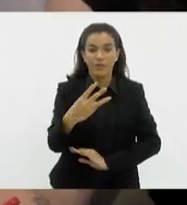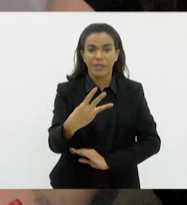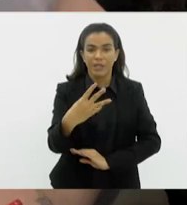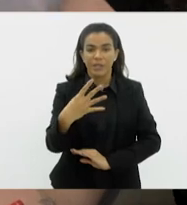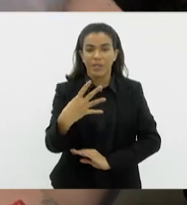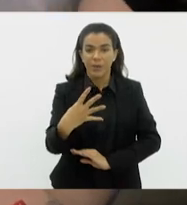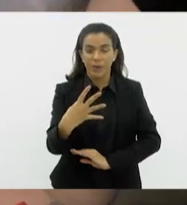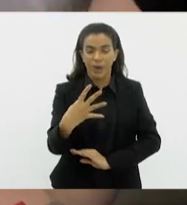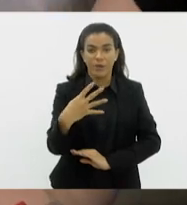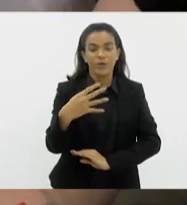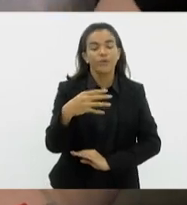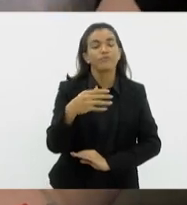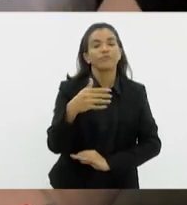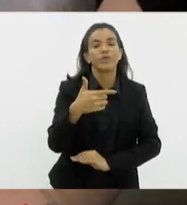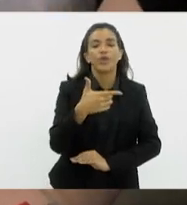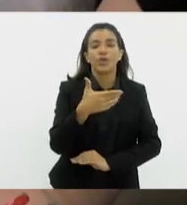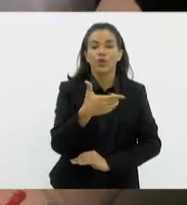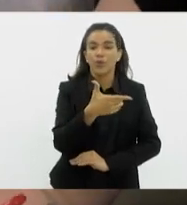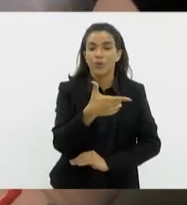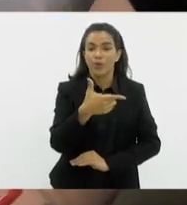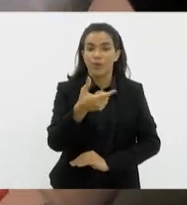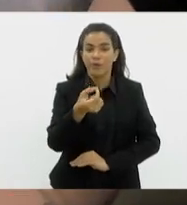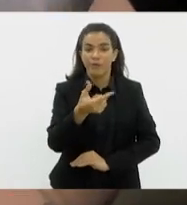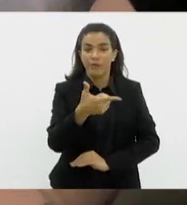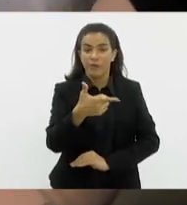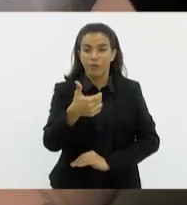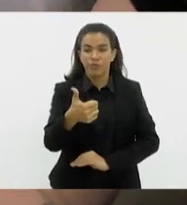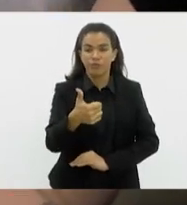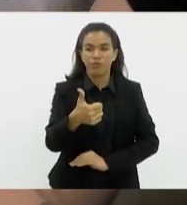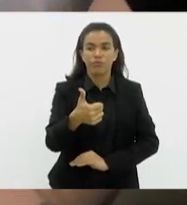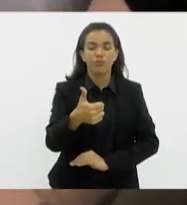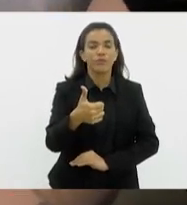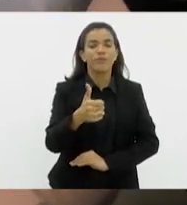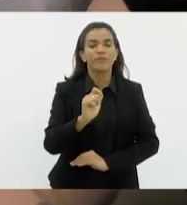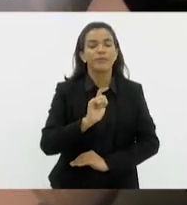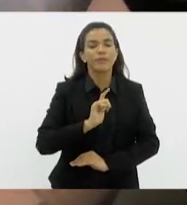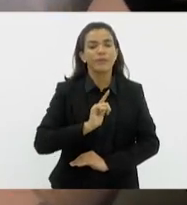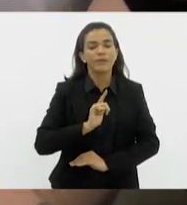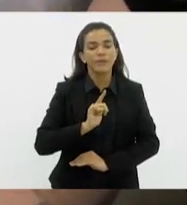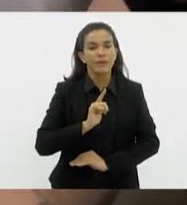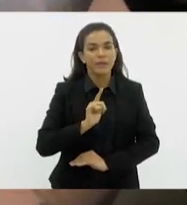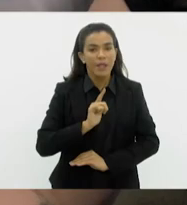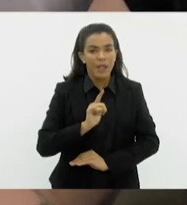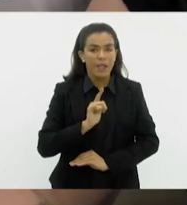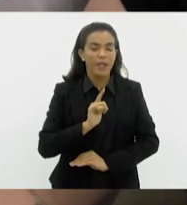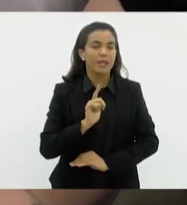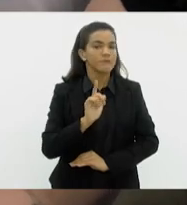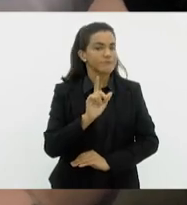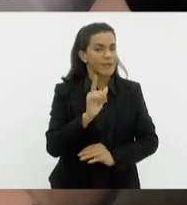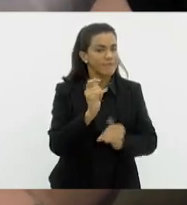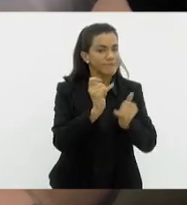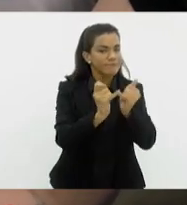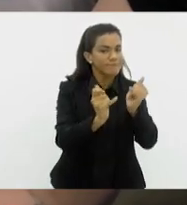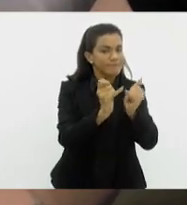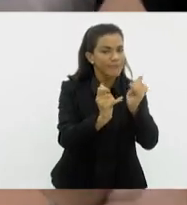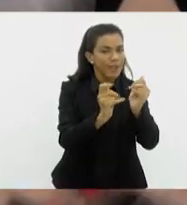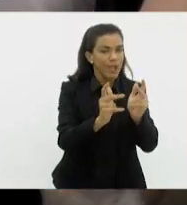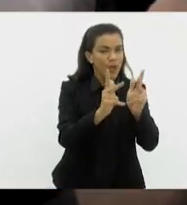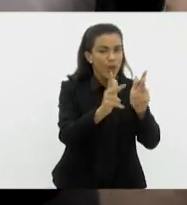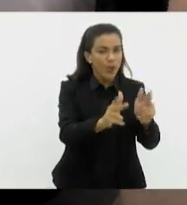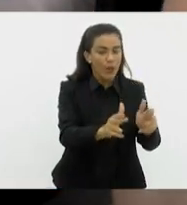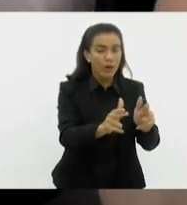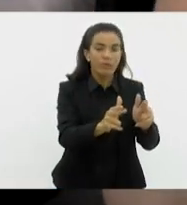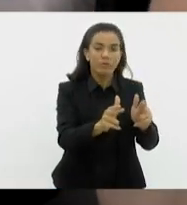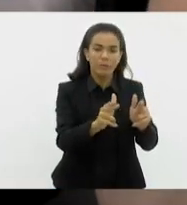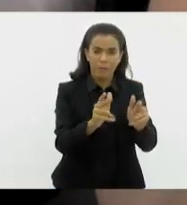9534, de 29 de dezembro de 2021, que guarda assim, muita similaridade com essa iniciativa.